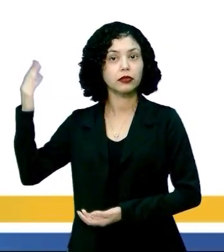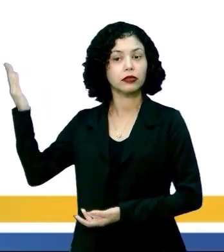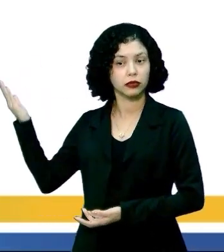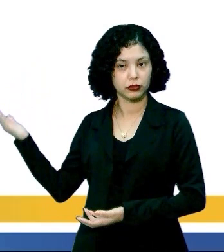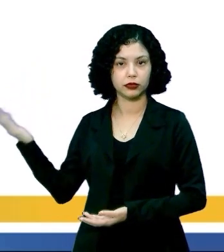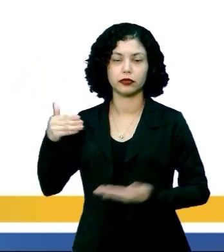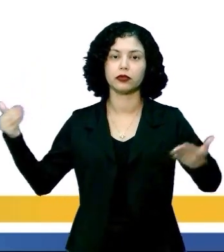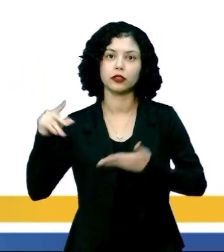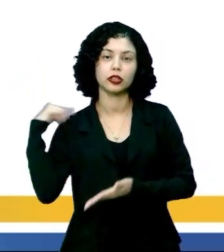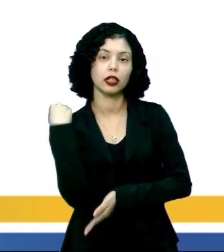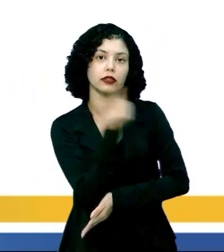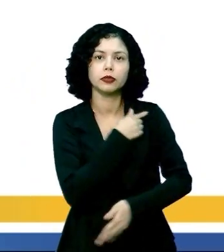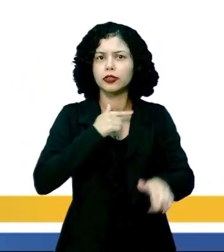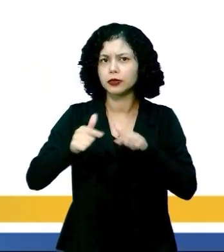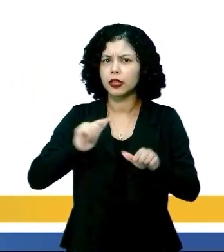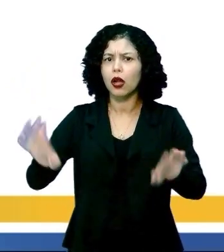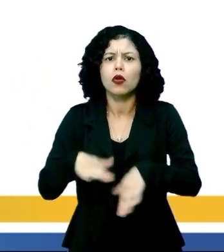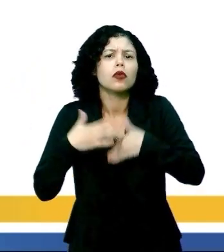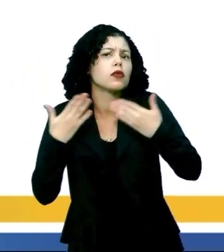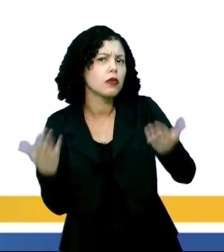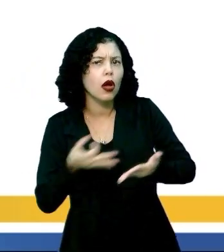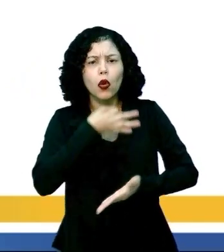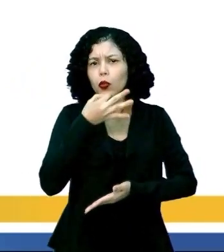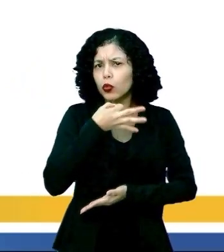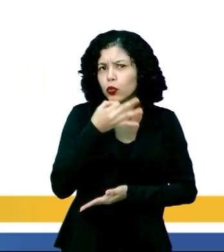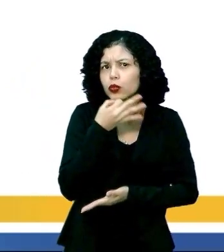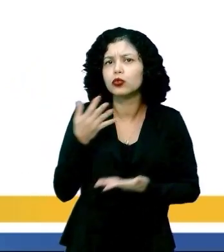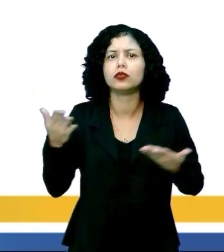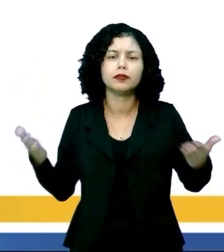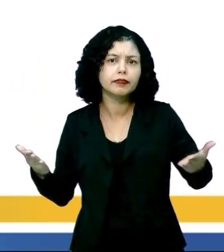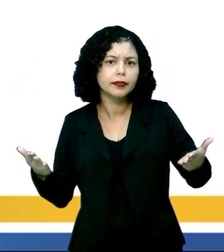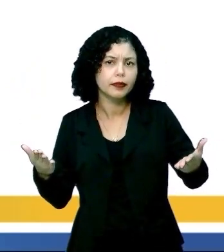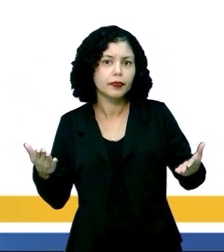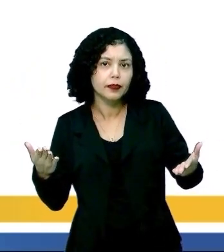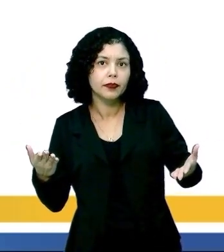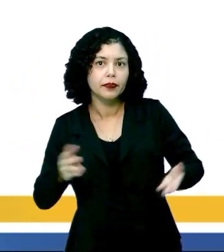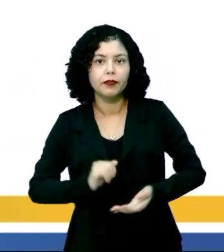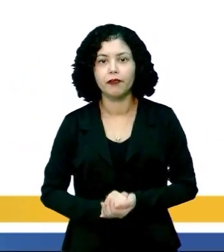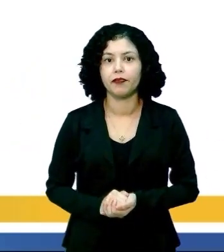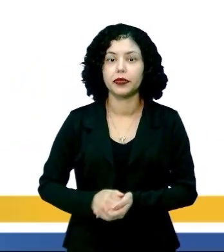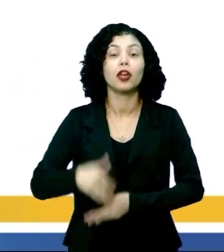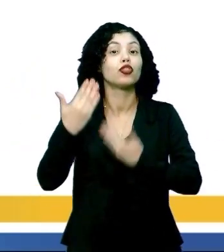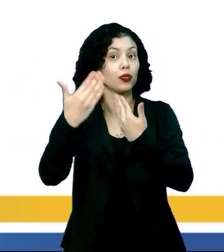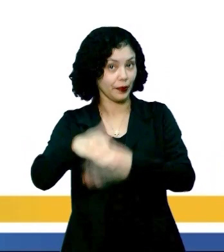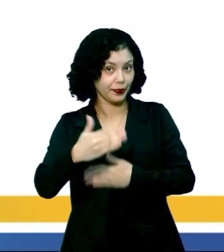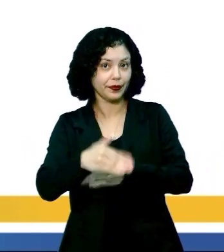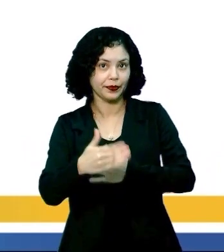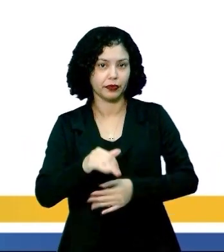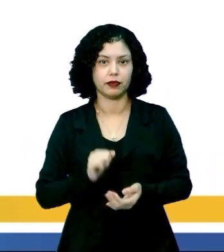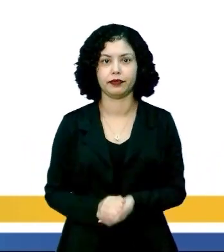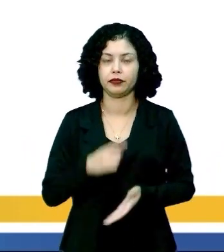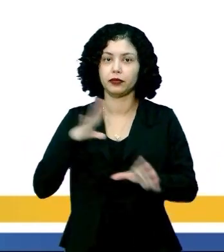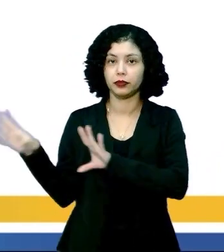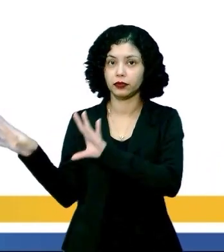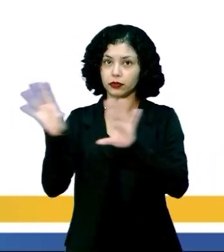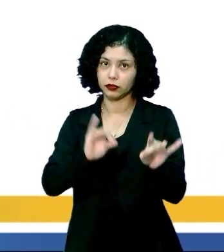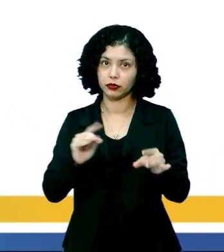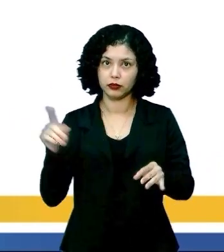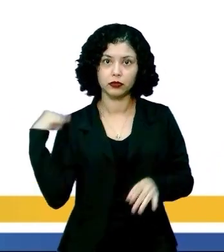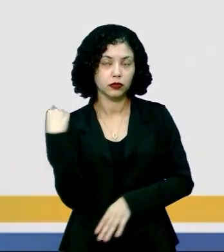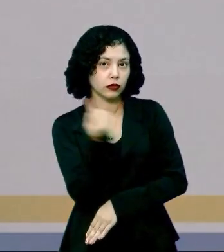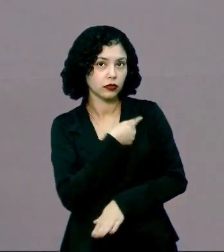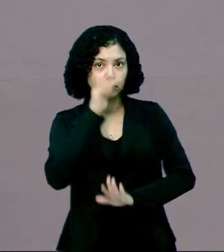Então, nós hoje iremos trabalhar que tipo de argumento, professora? Argumento de provas. Nós traremos ao